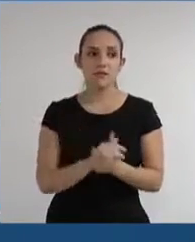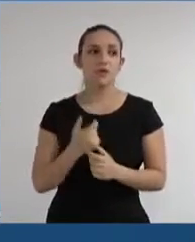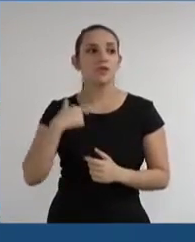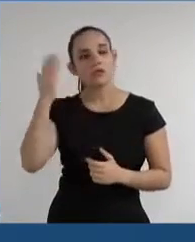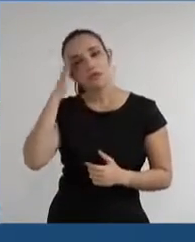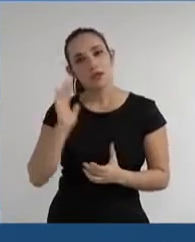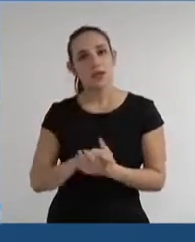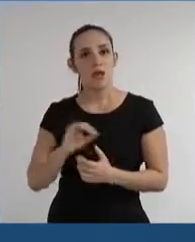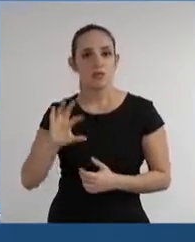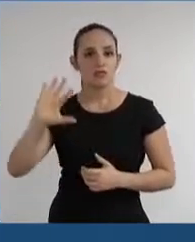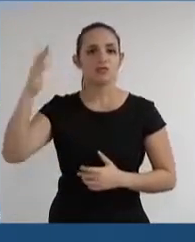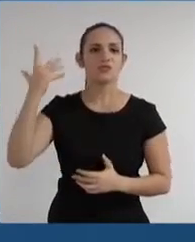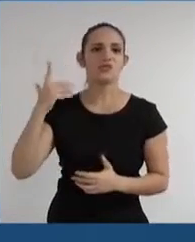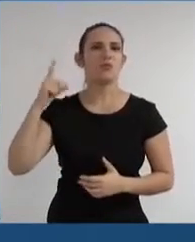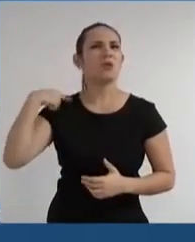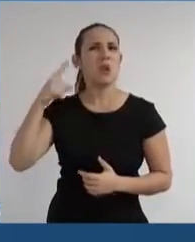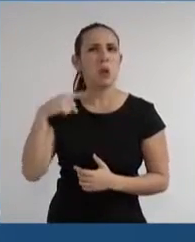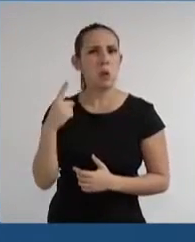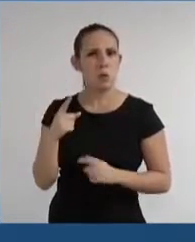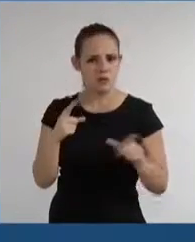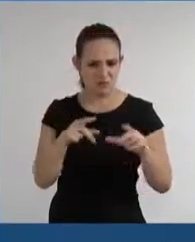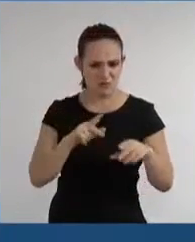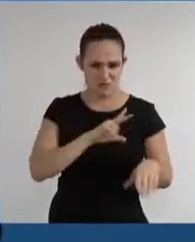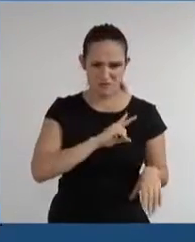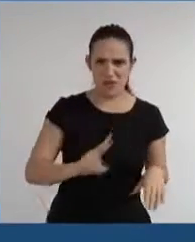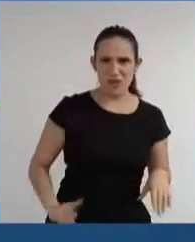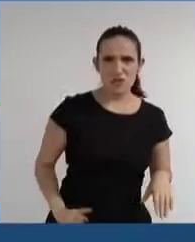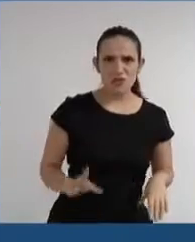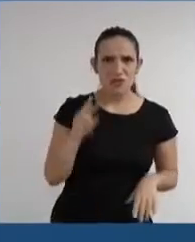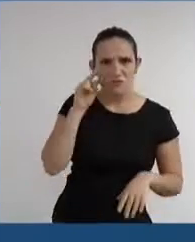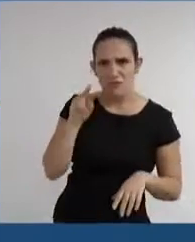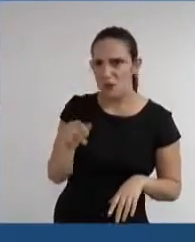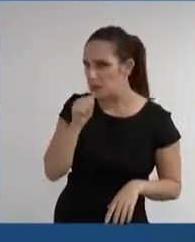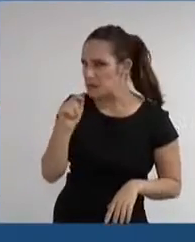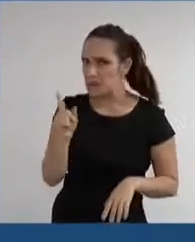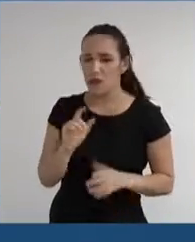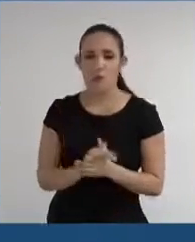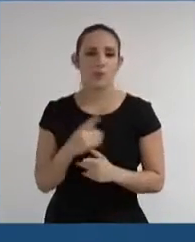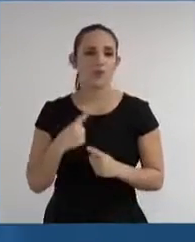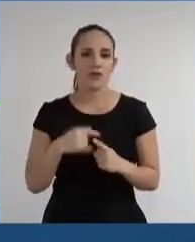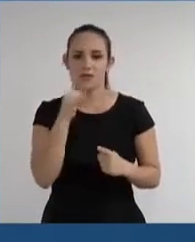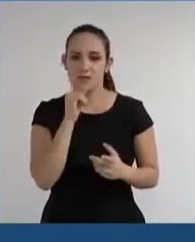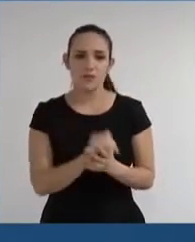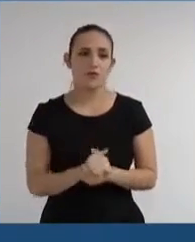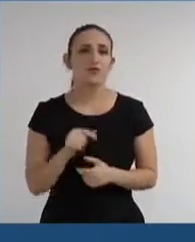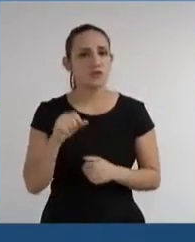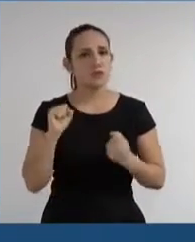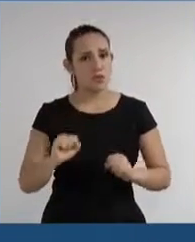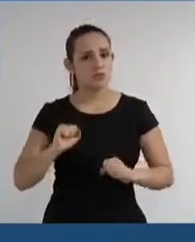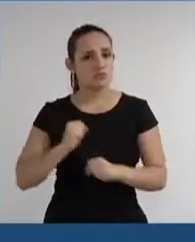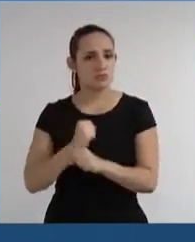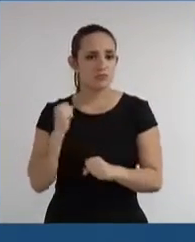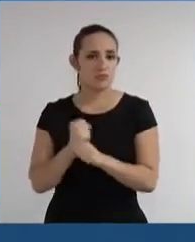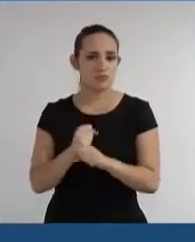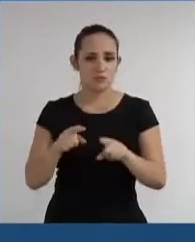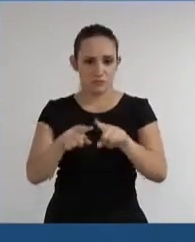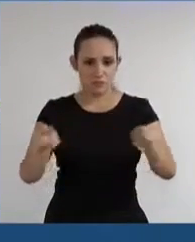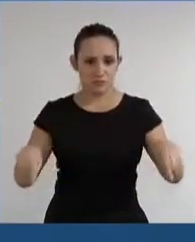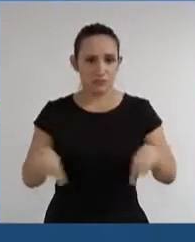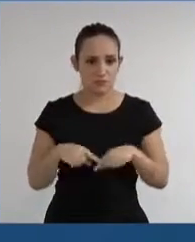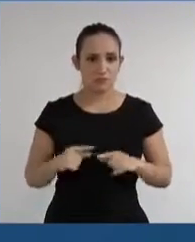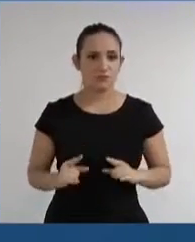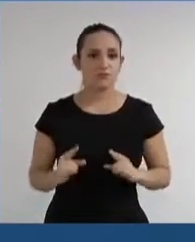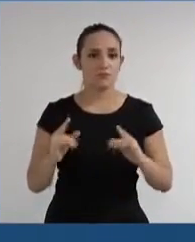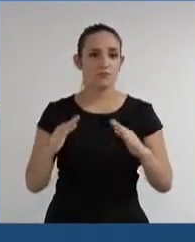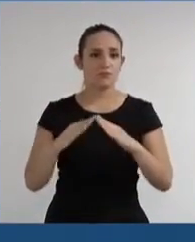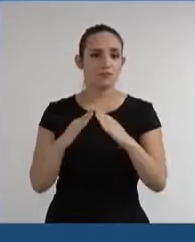passar uma coisa maluca dessa, que você pode hoje construir 6 vezes a área do seu terreno e amanhã,